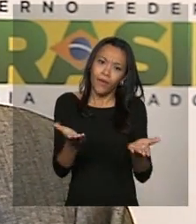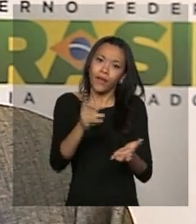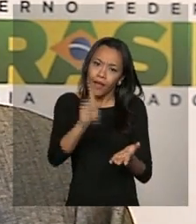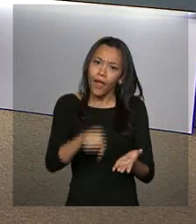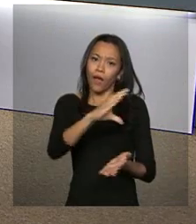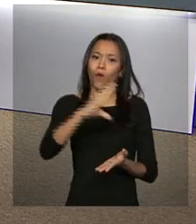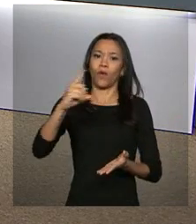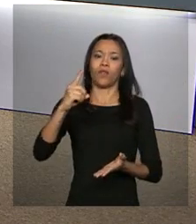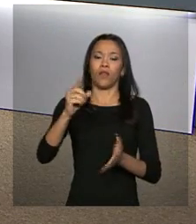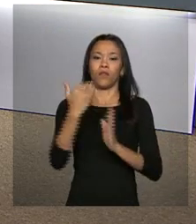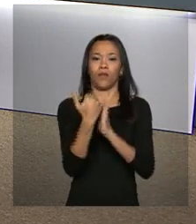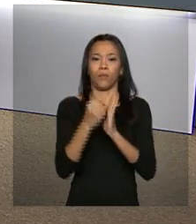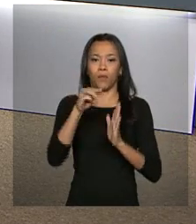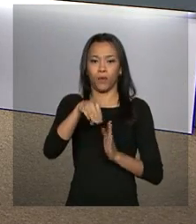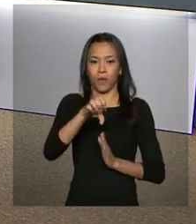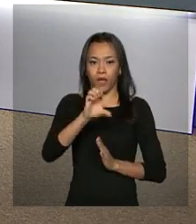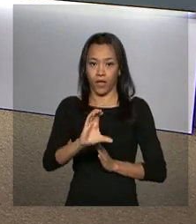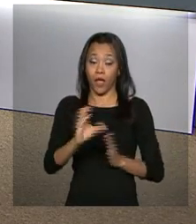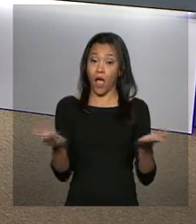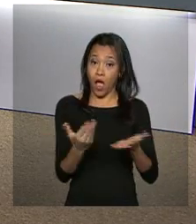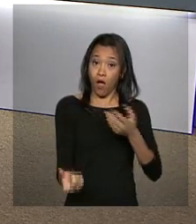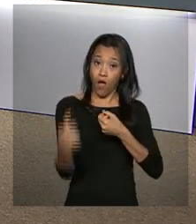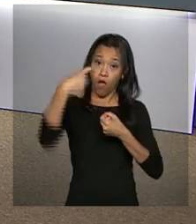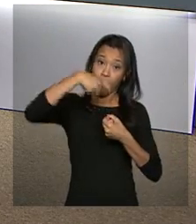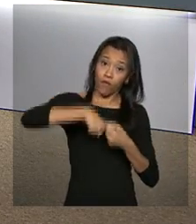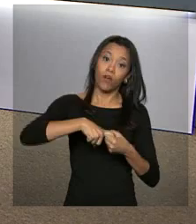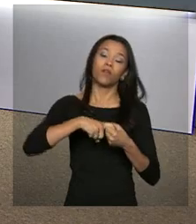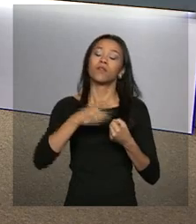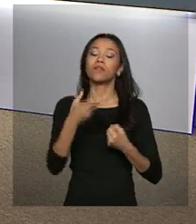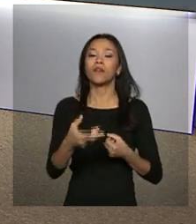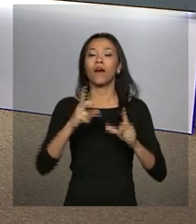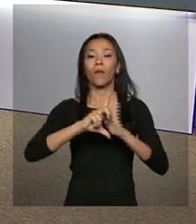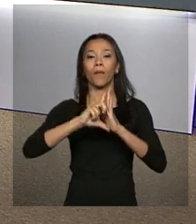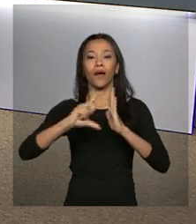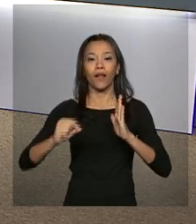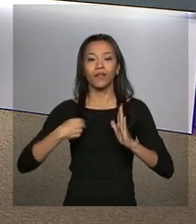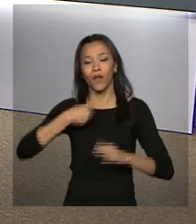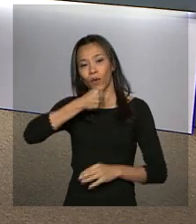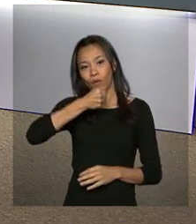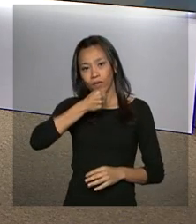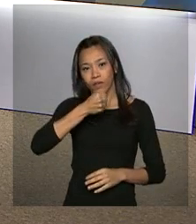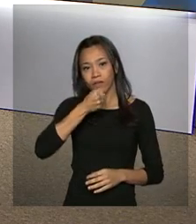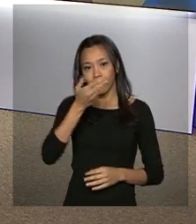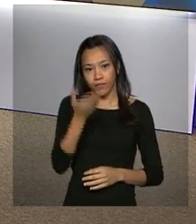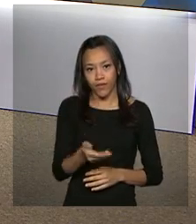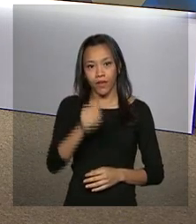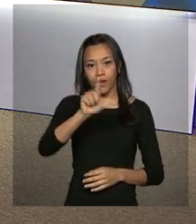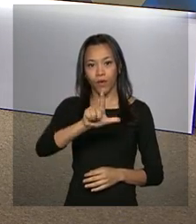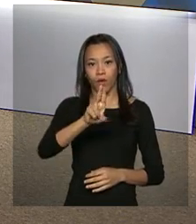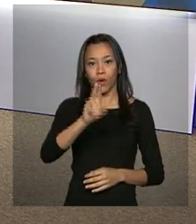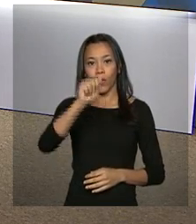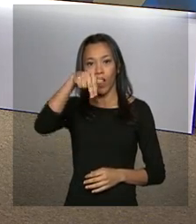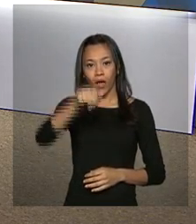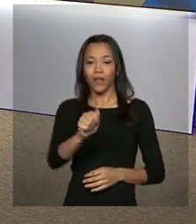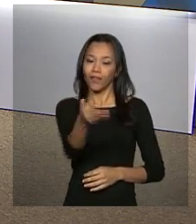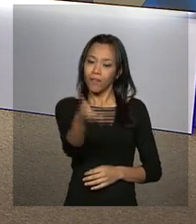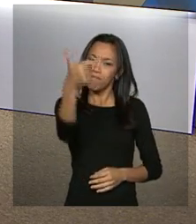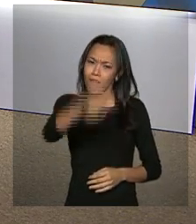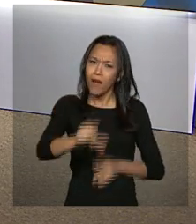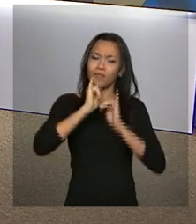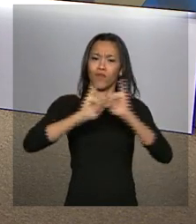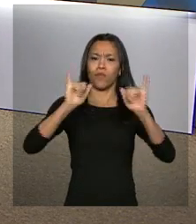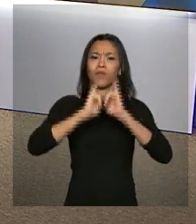MEC. Nós vamos voltar agora ao vivo ao Palácio do Planalto para conversar com a repórter Luana Karen, que está lá e tem